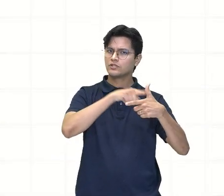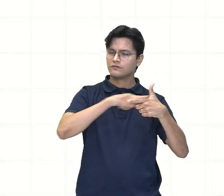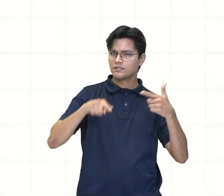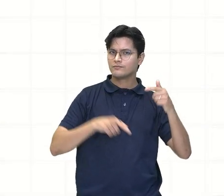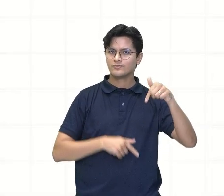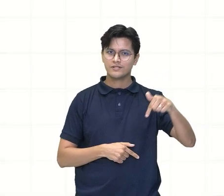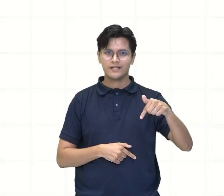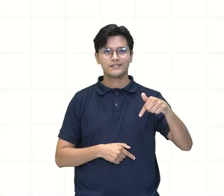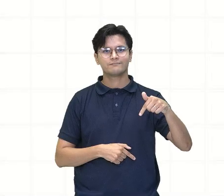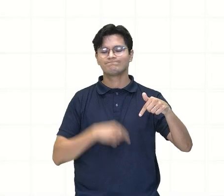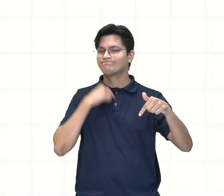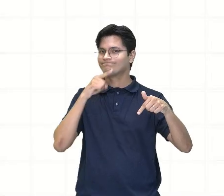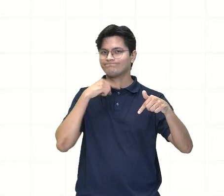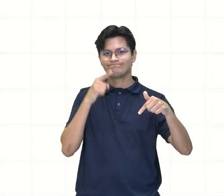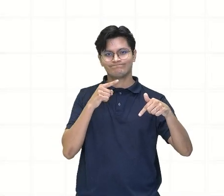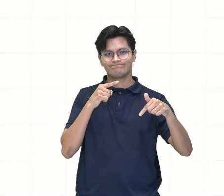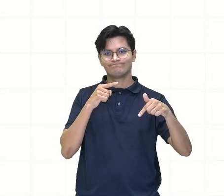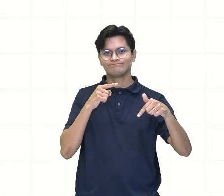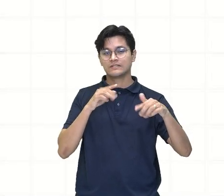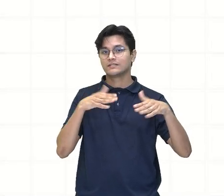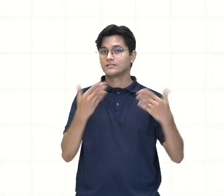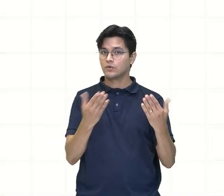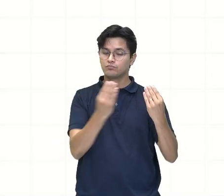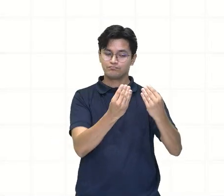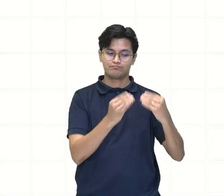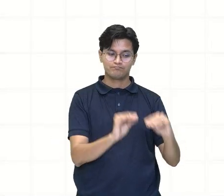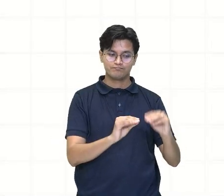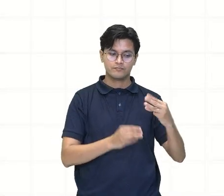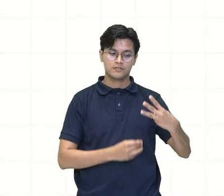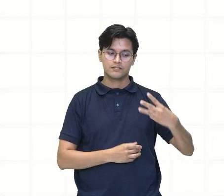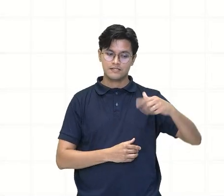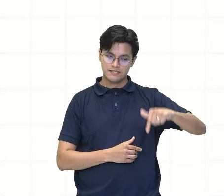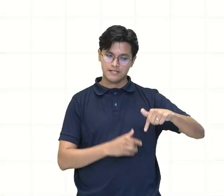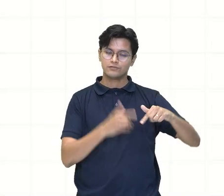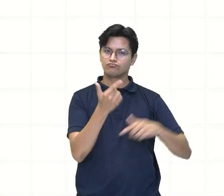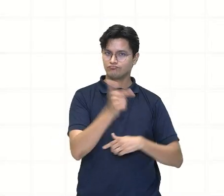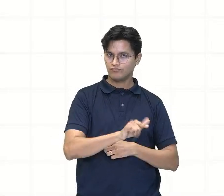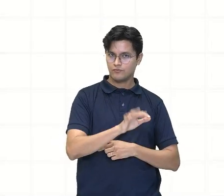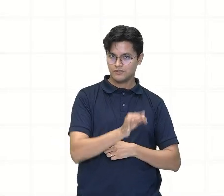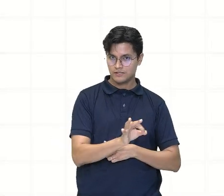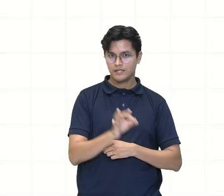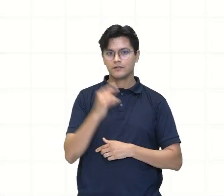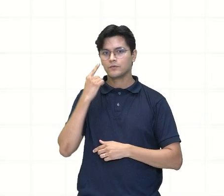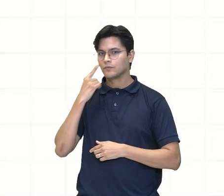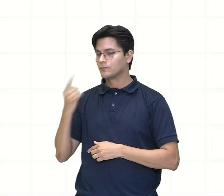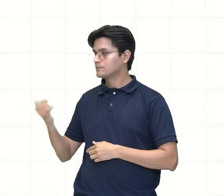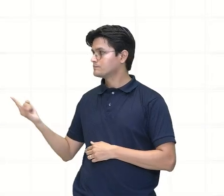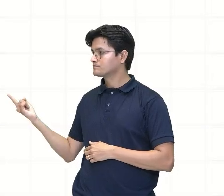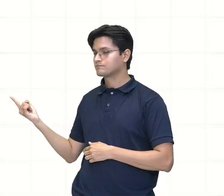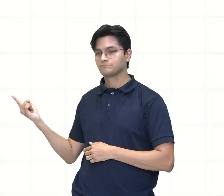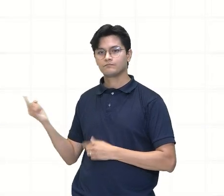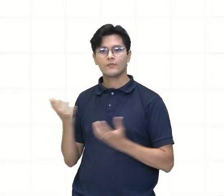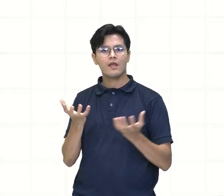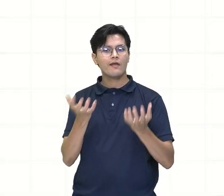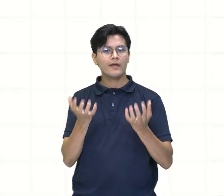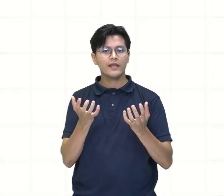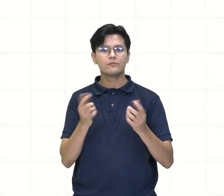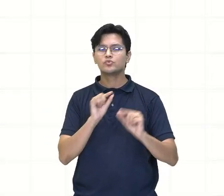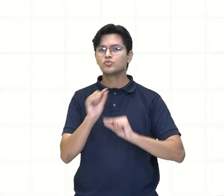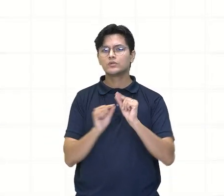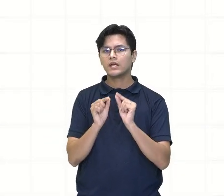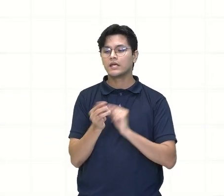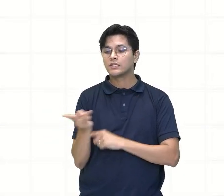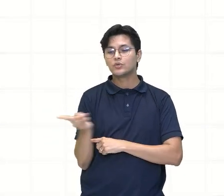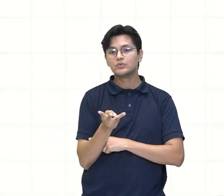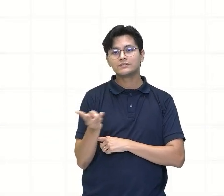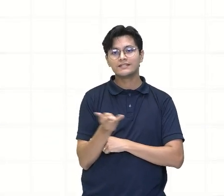agora só falta o 37. Então, eu vou botar o 37 aqui para que eu consiga chegar no meu objetivo,